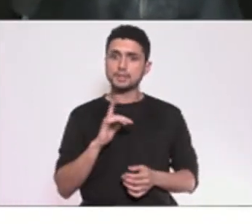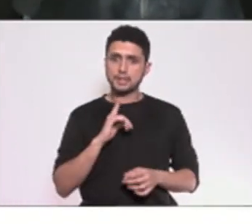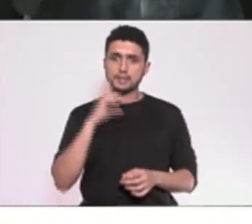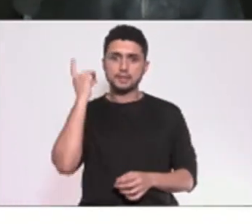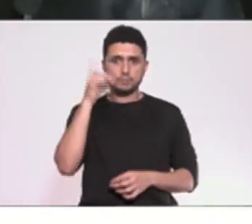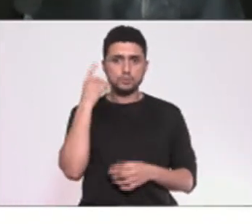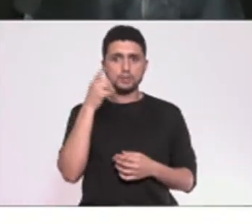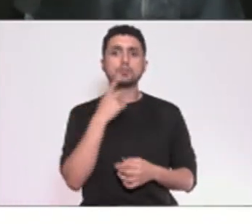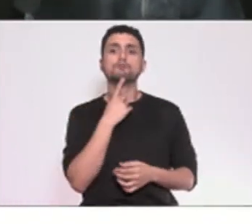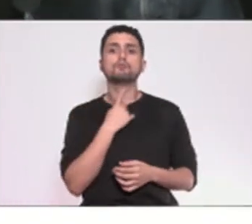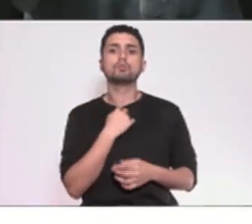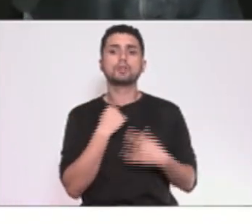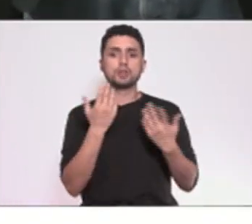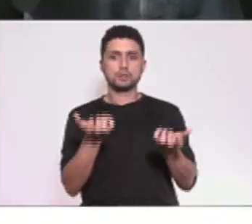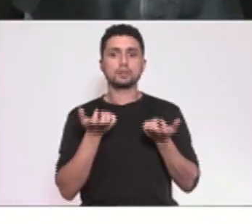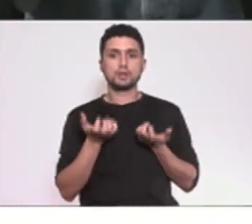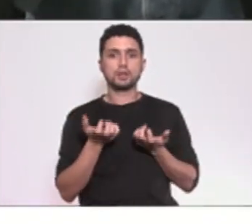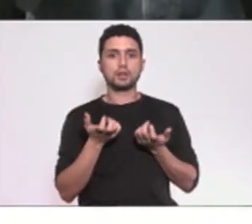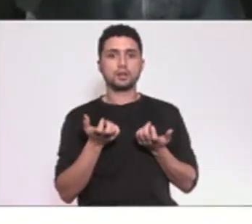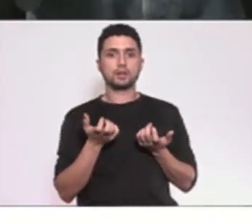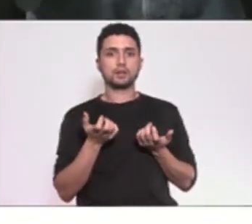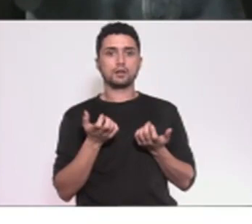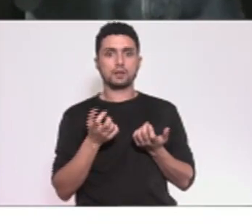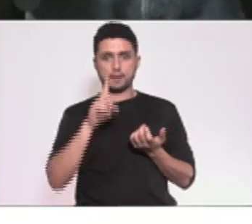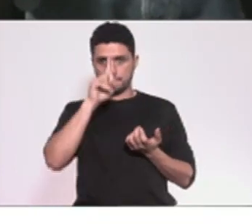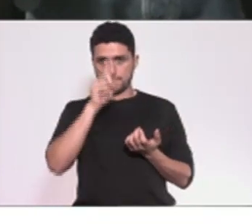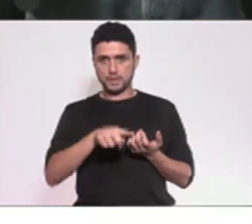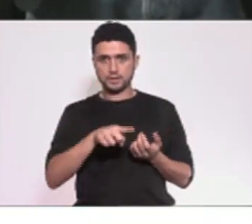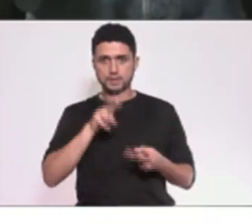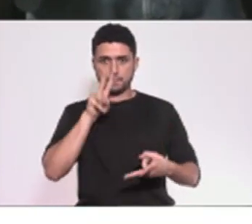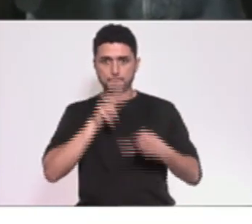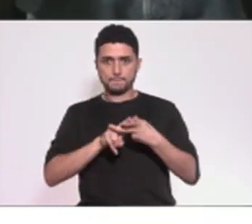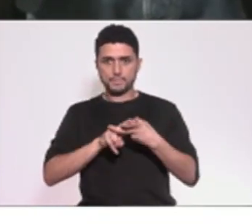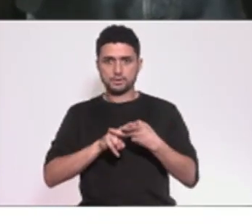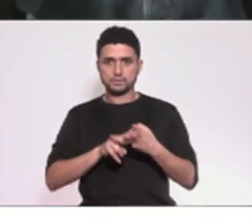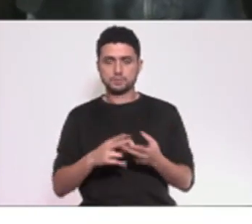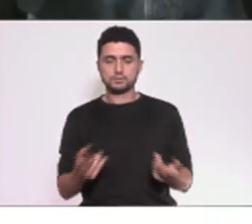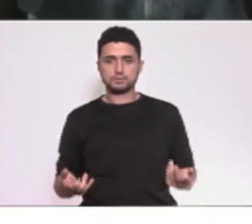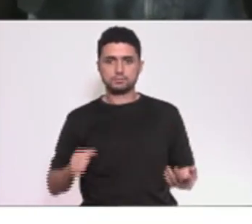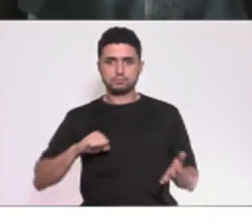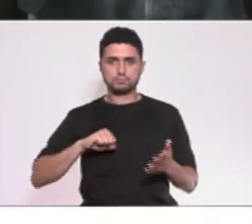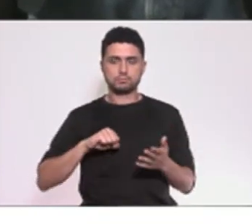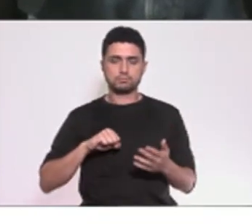queriam a revogação do mandado de prisão.